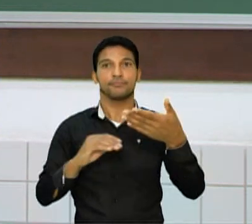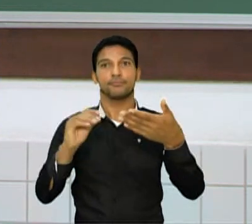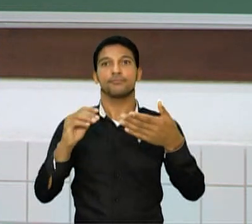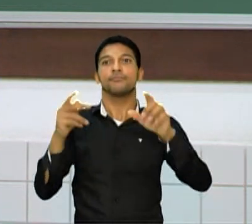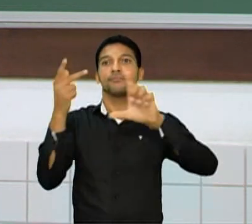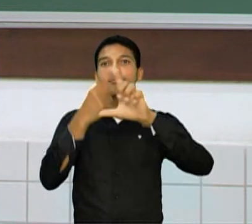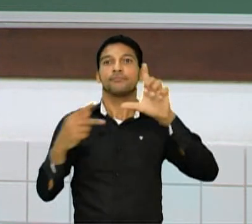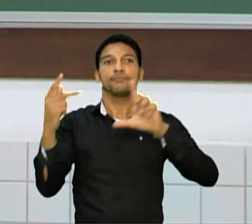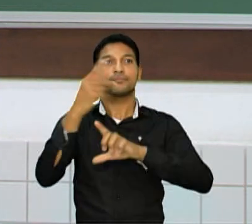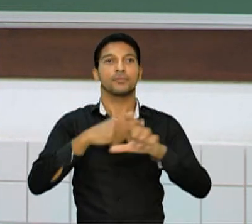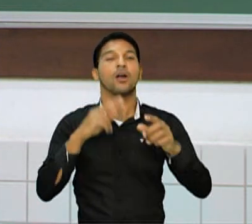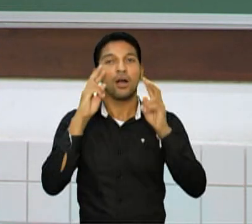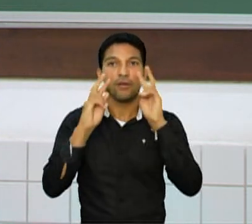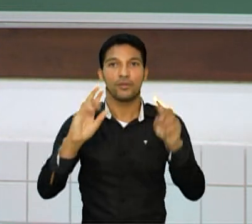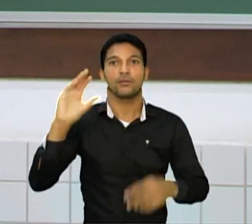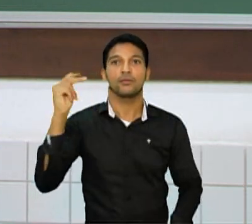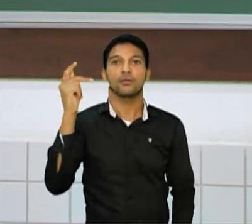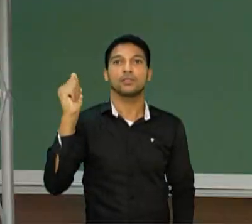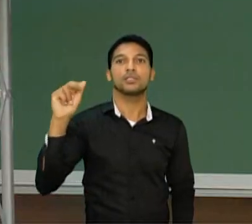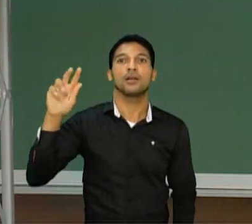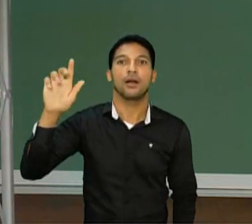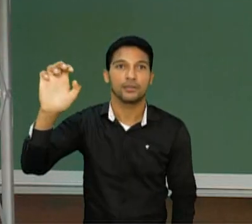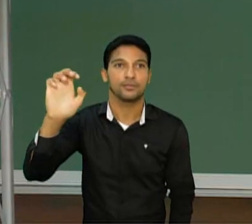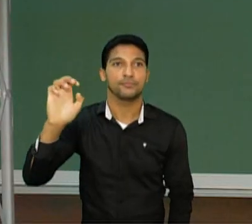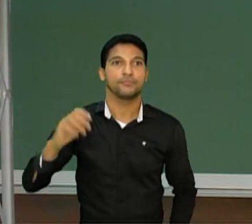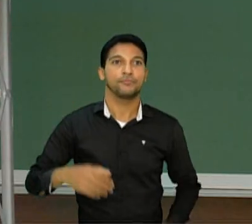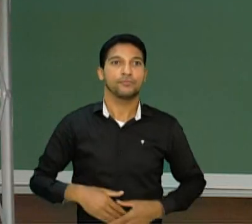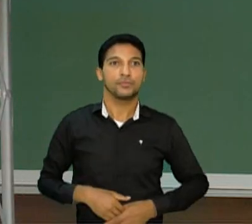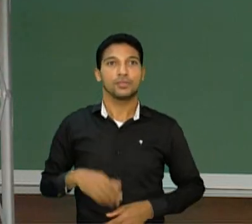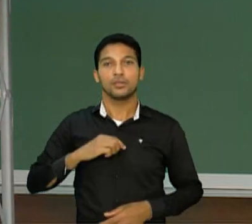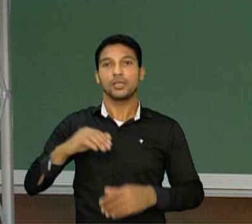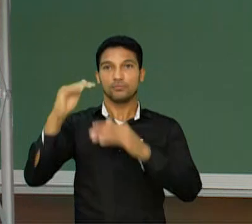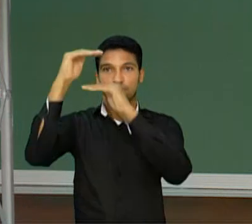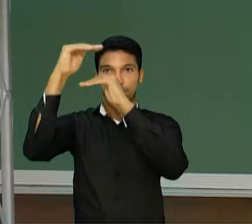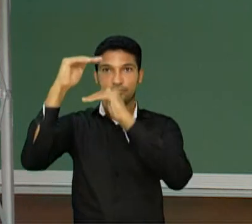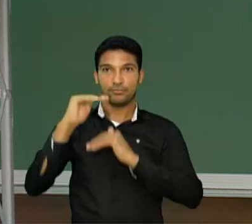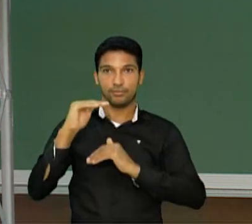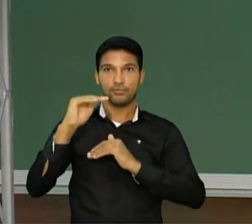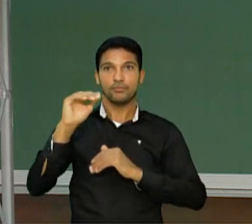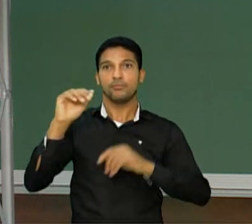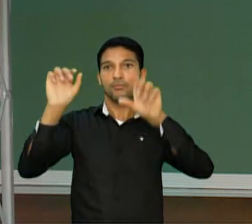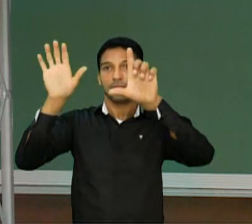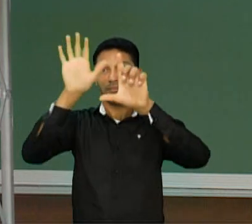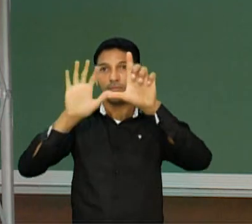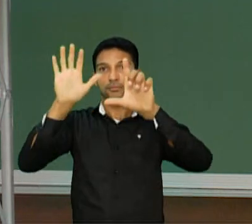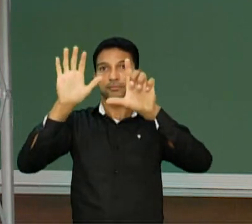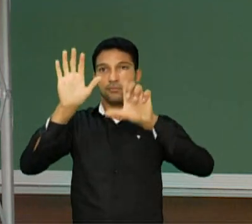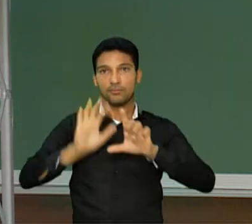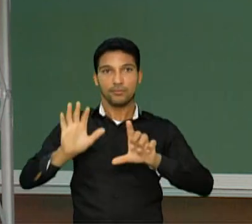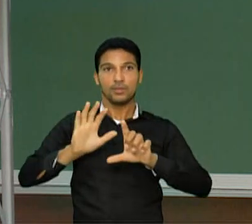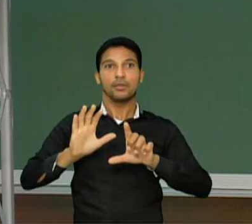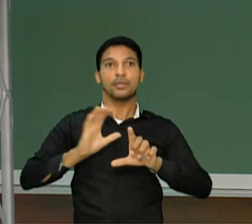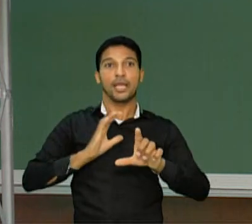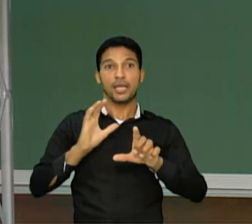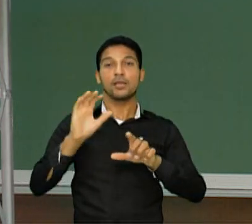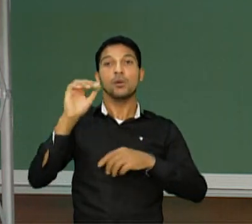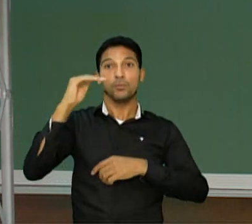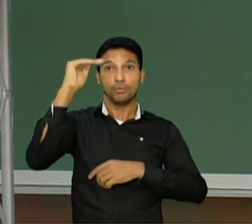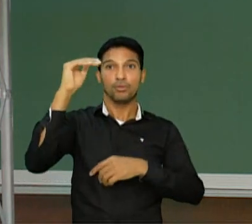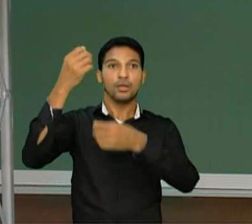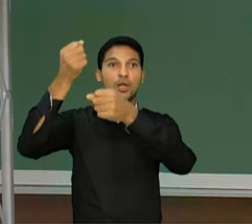aqui, nós vamos ter a seguinte colocação. Então, nós temos duas áreas. Aqui temos uma área de construção, onde